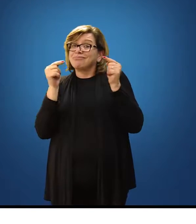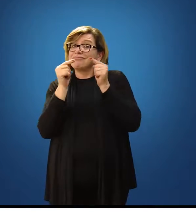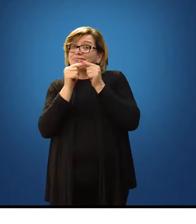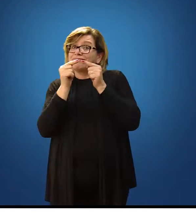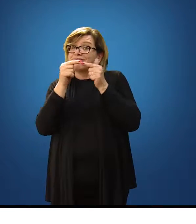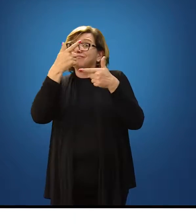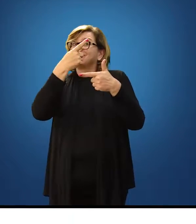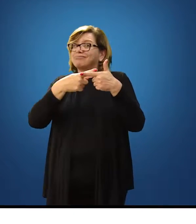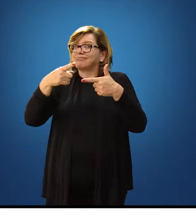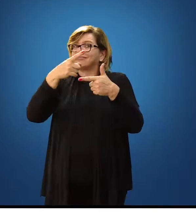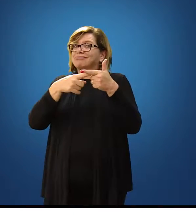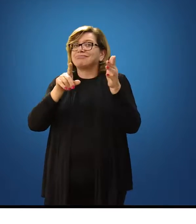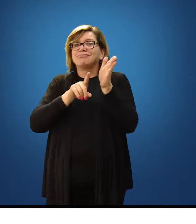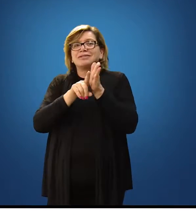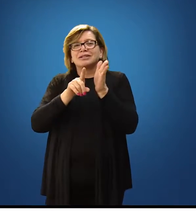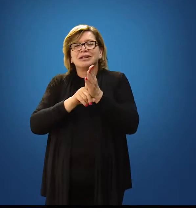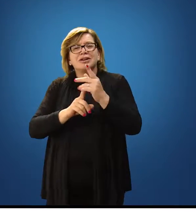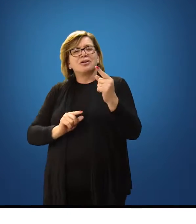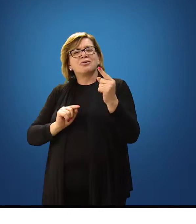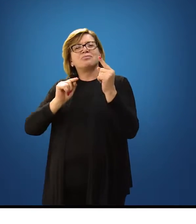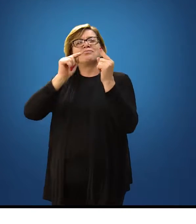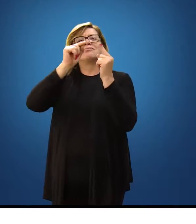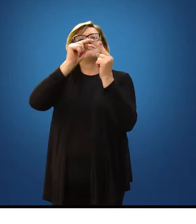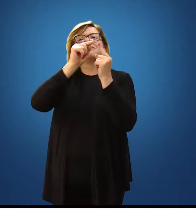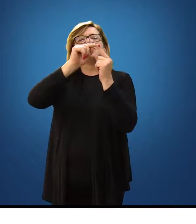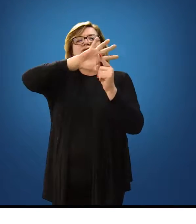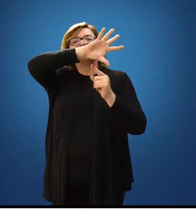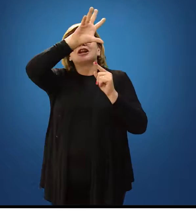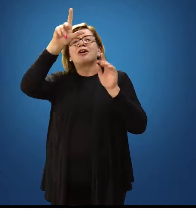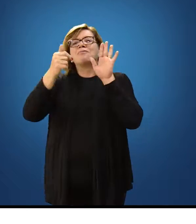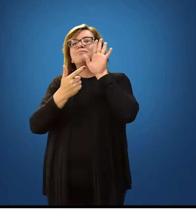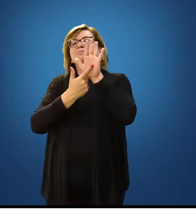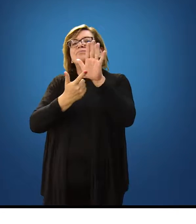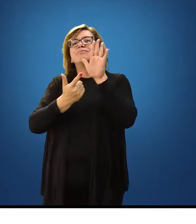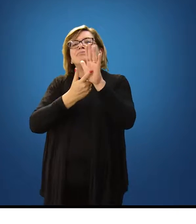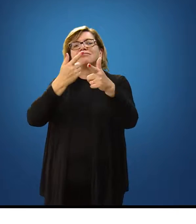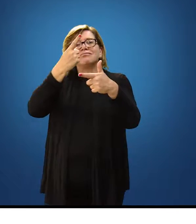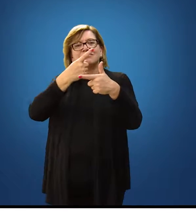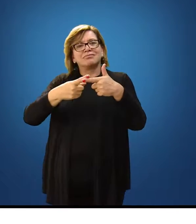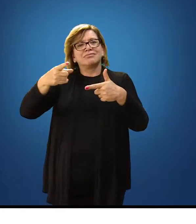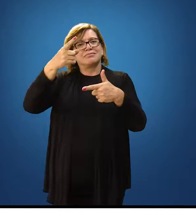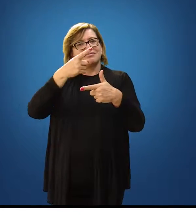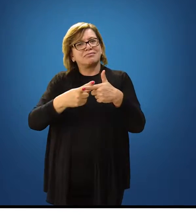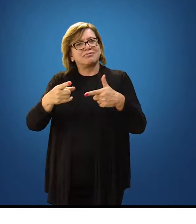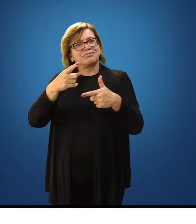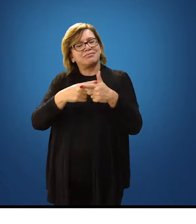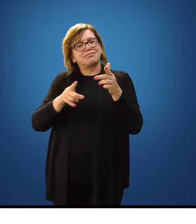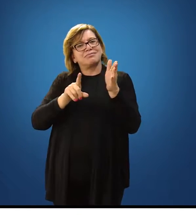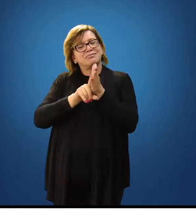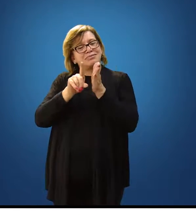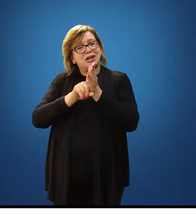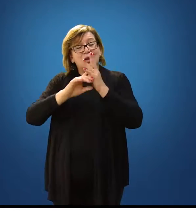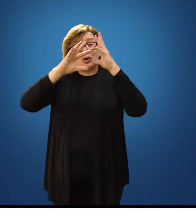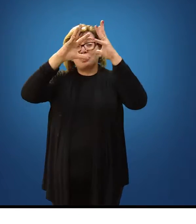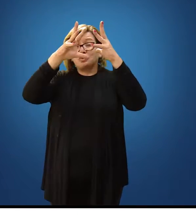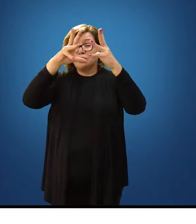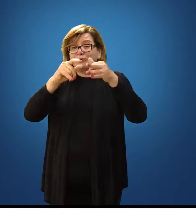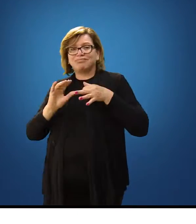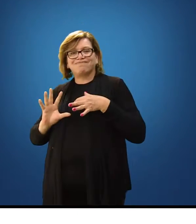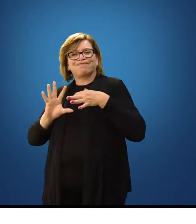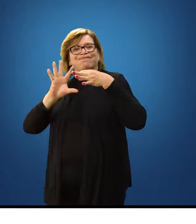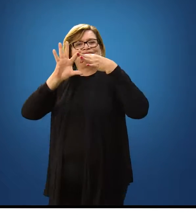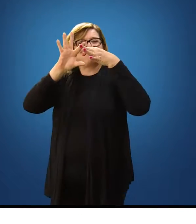O objetivo geral reflete o problema de pesquisa. Então, tudo está condicionado a essa pergunta central. Ela é